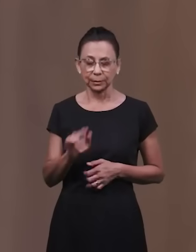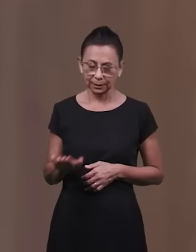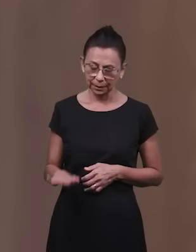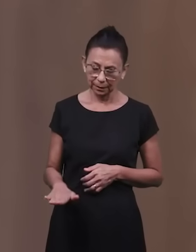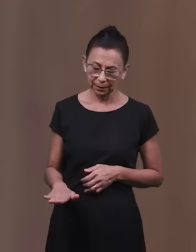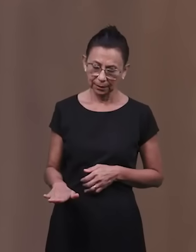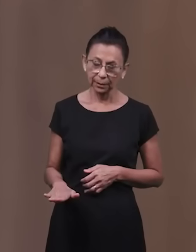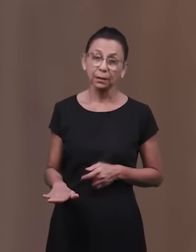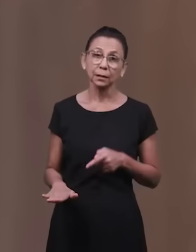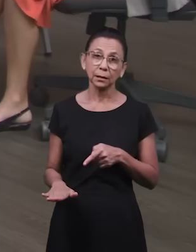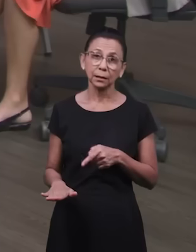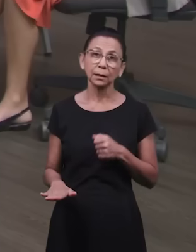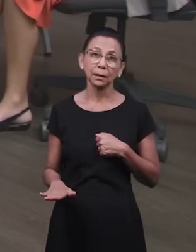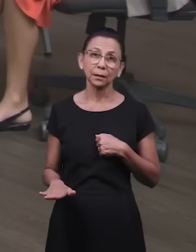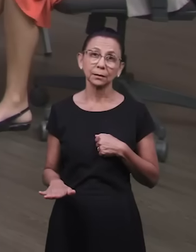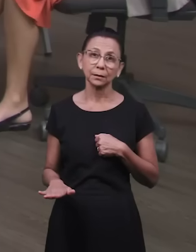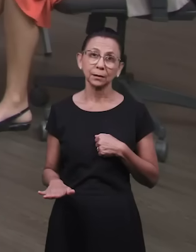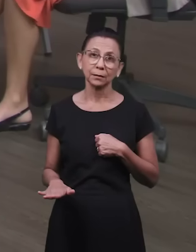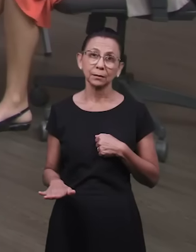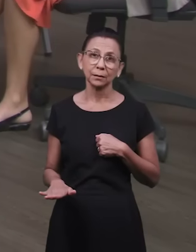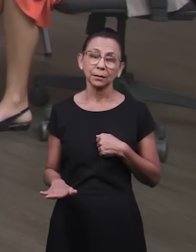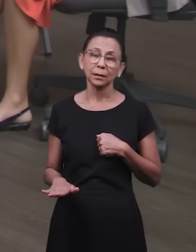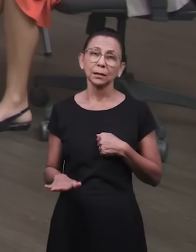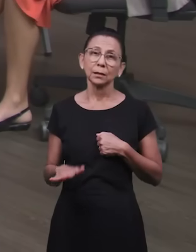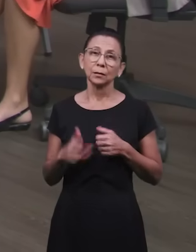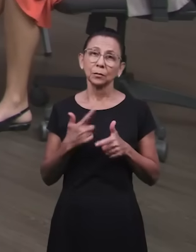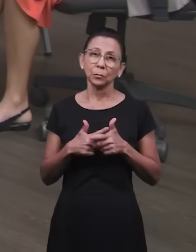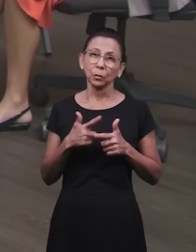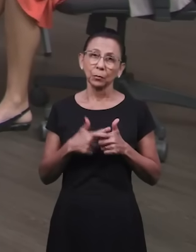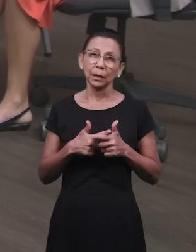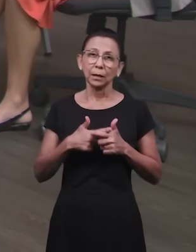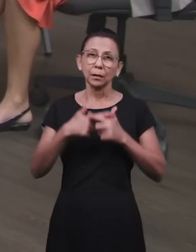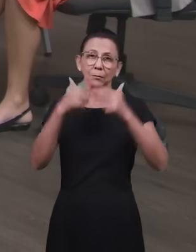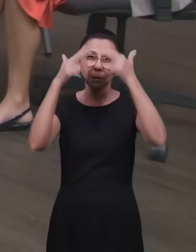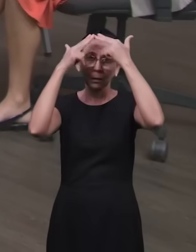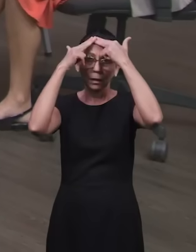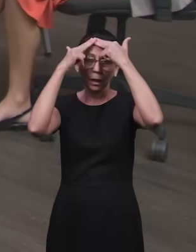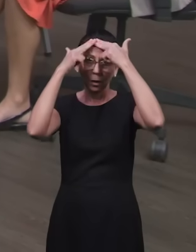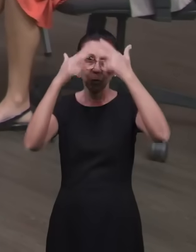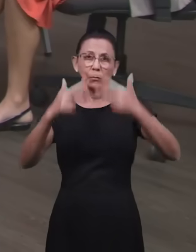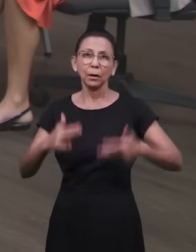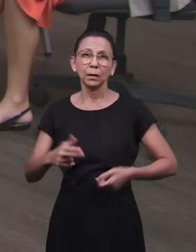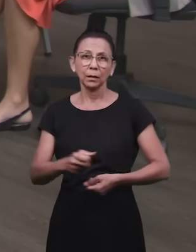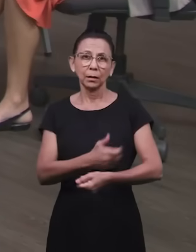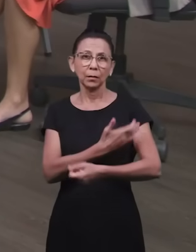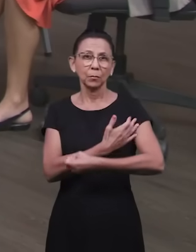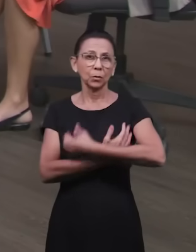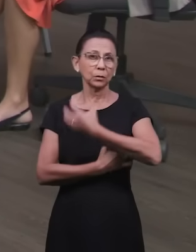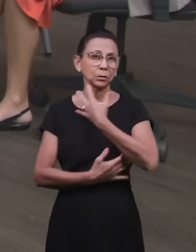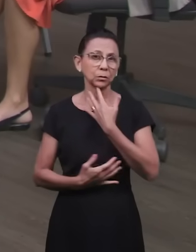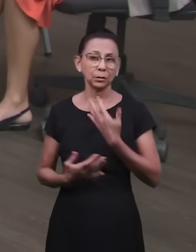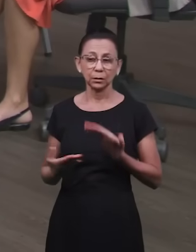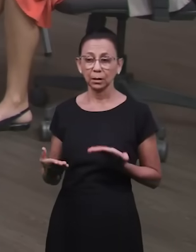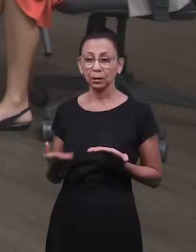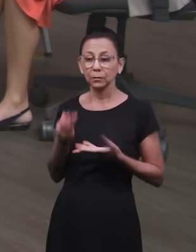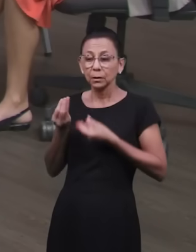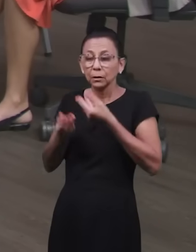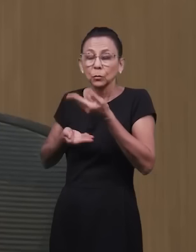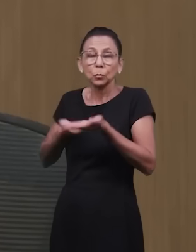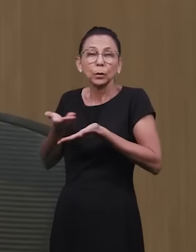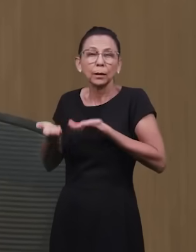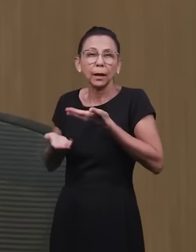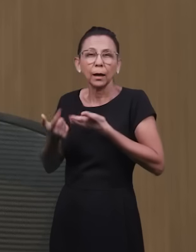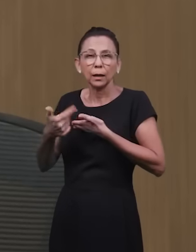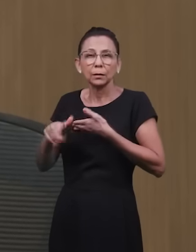infância. Muito Cuide bom. de uma criança. Cuidar da criança, isso traz um aspecto positivo. André. Tem um conselho para as